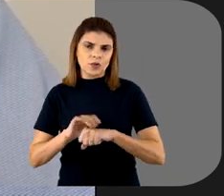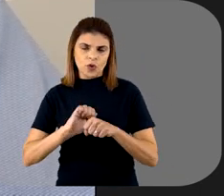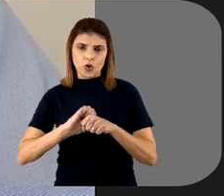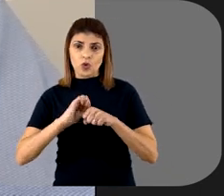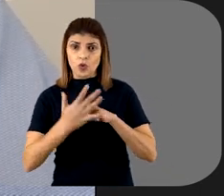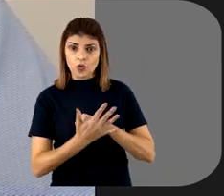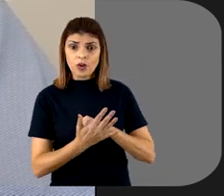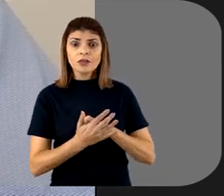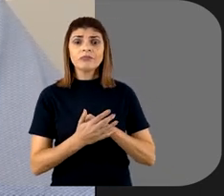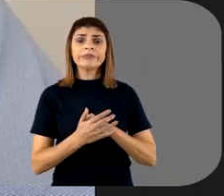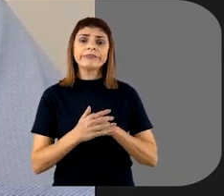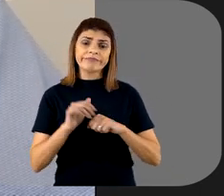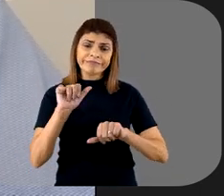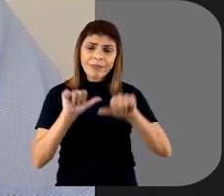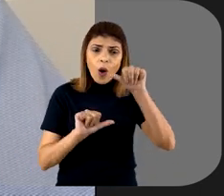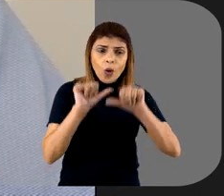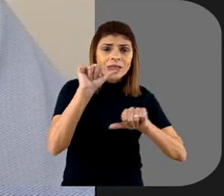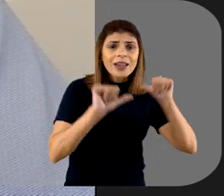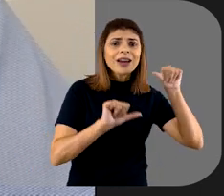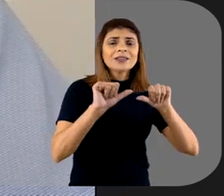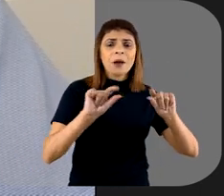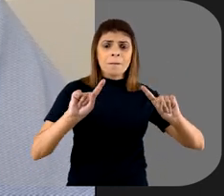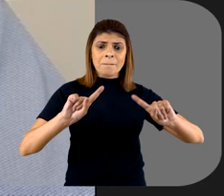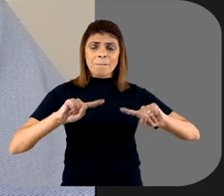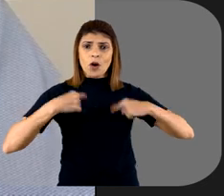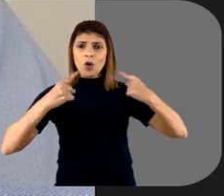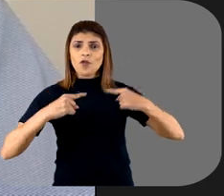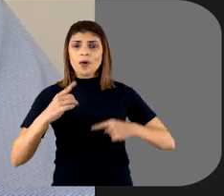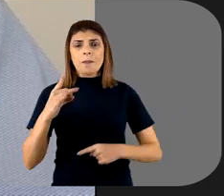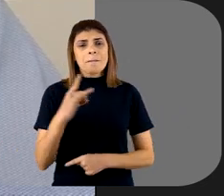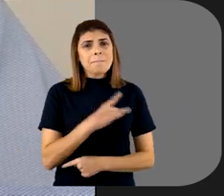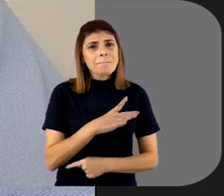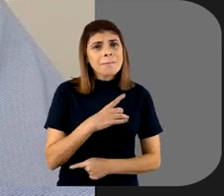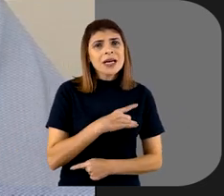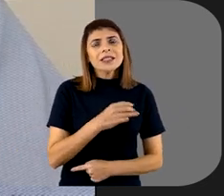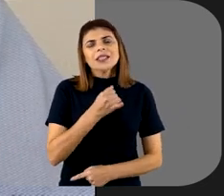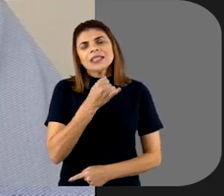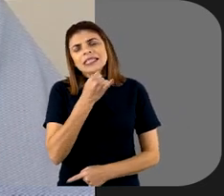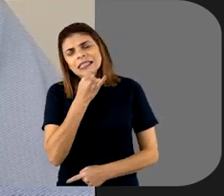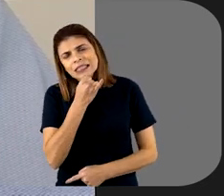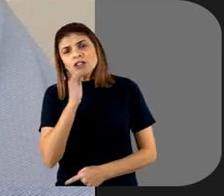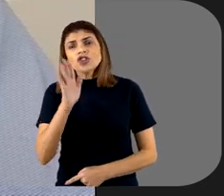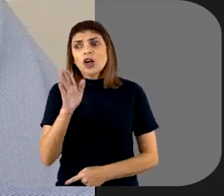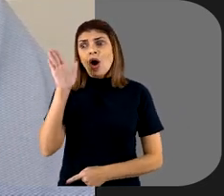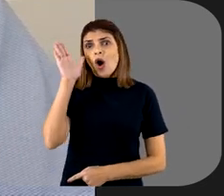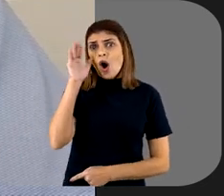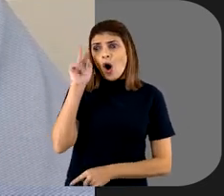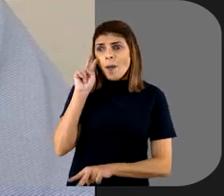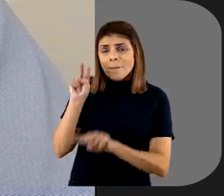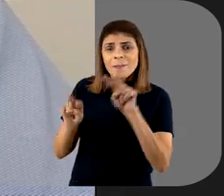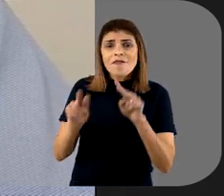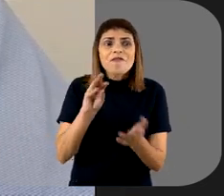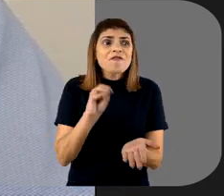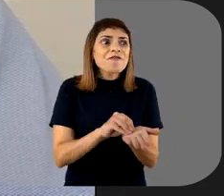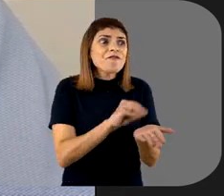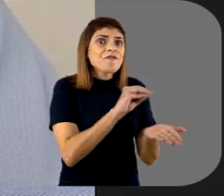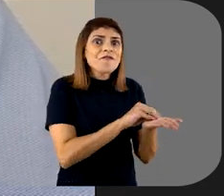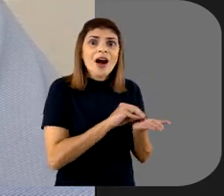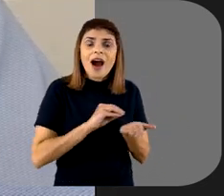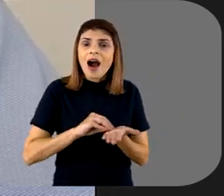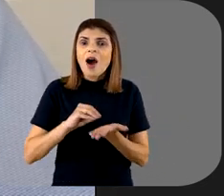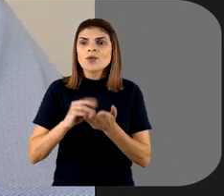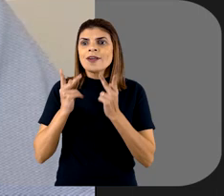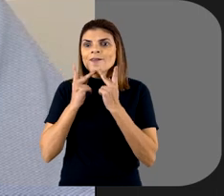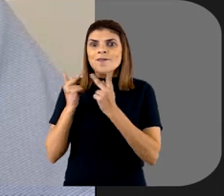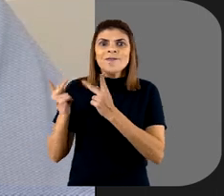E todas essas alterações acabam provocando medo, tristeza. A gente observa também pela